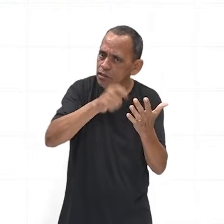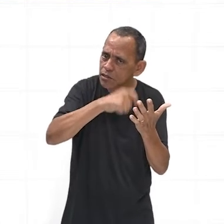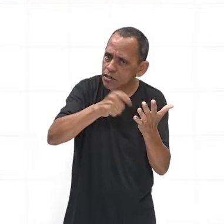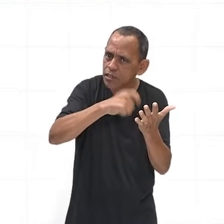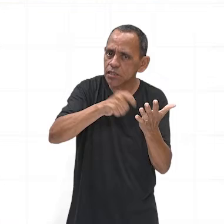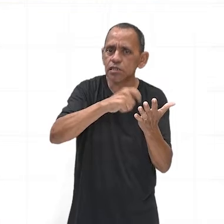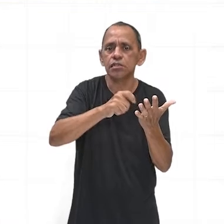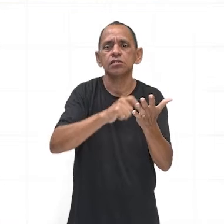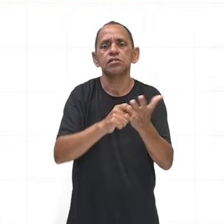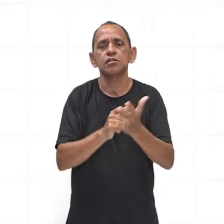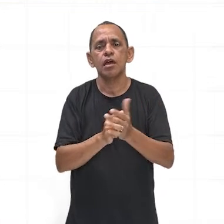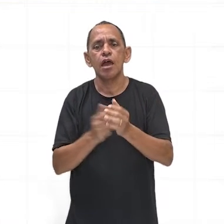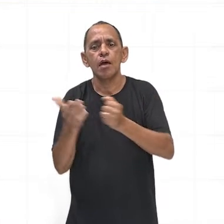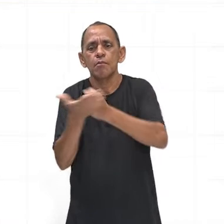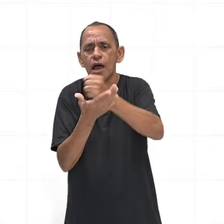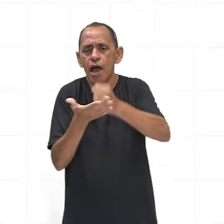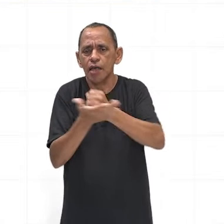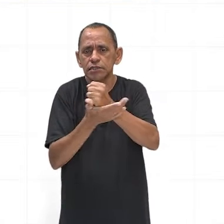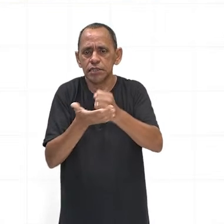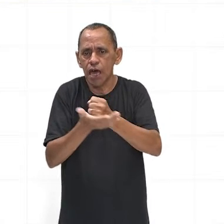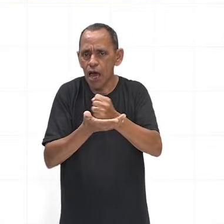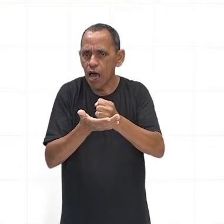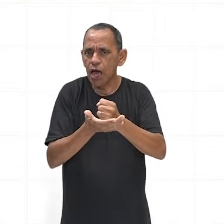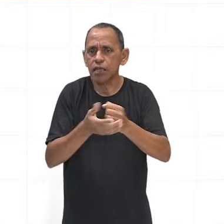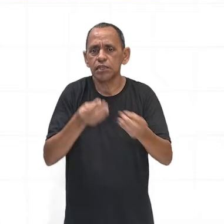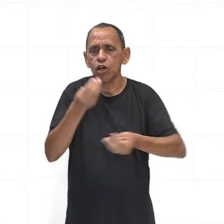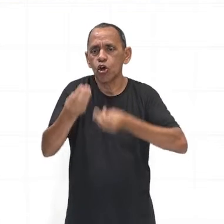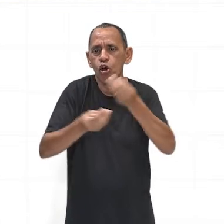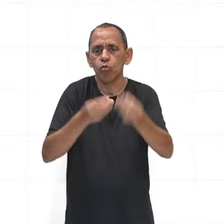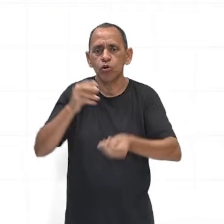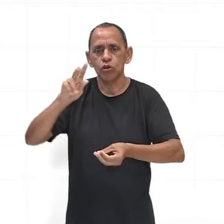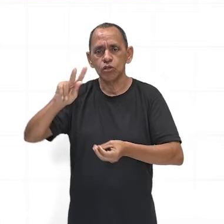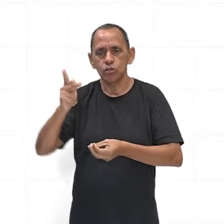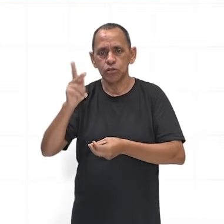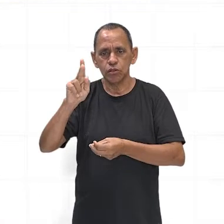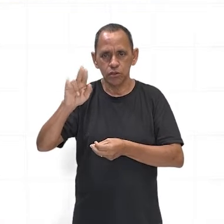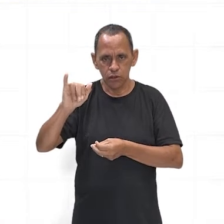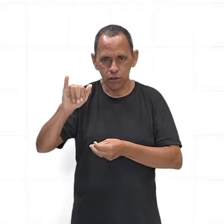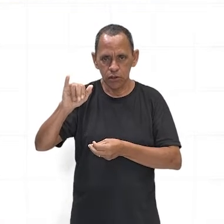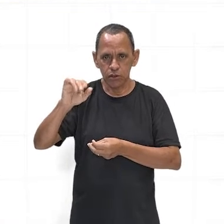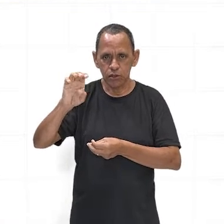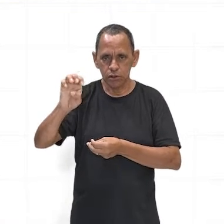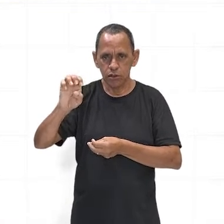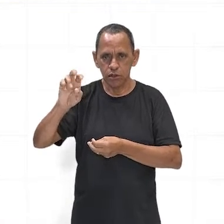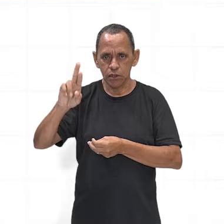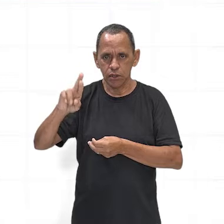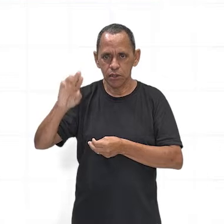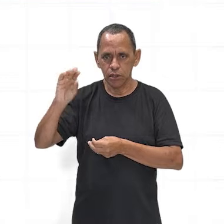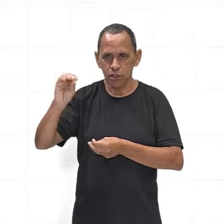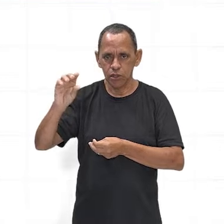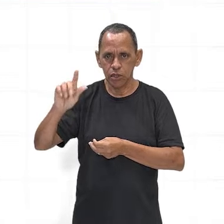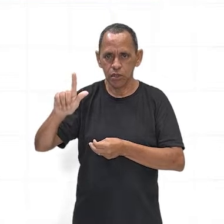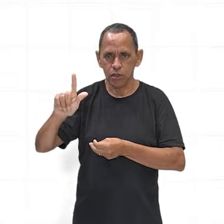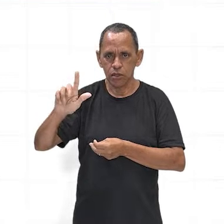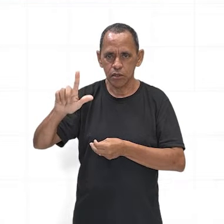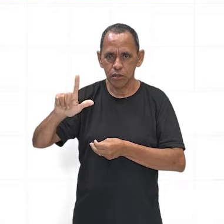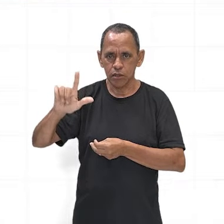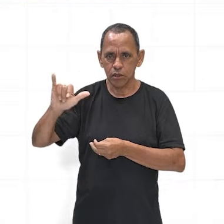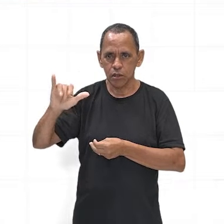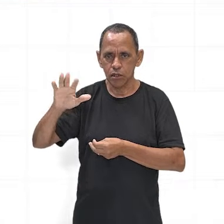escrita baseado em hieróglifos. O sistema de escrita maia é notável por sua diversidade